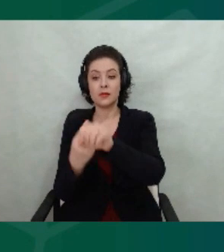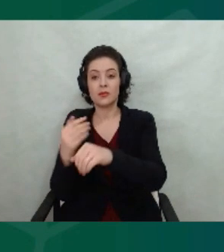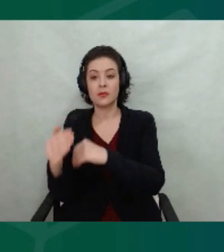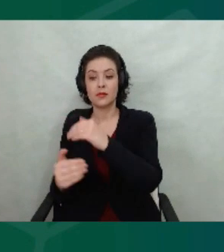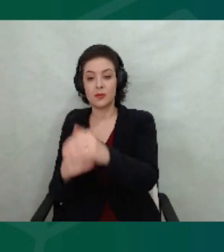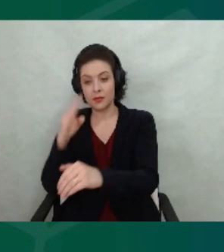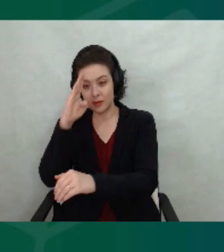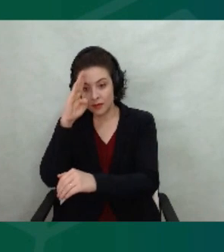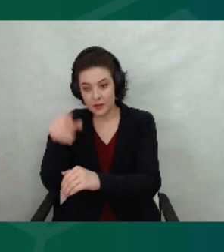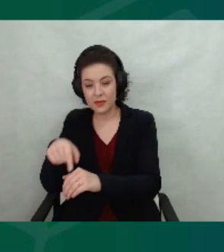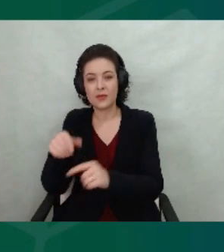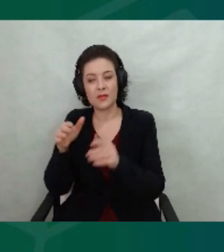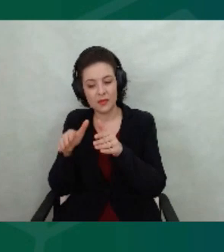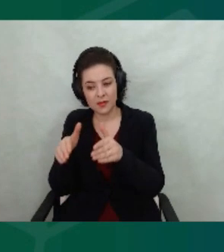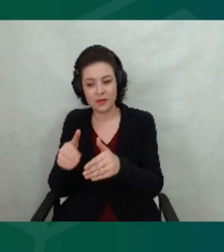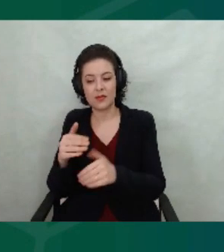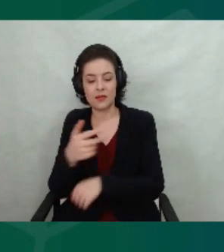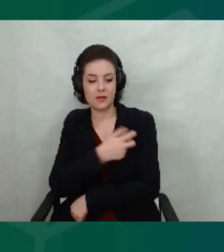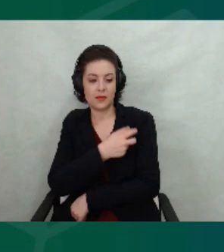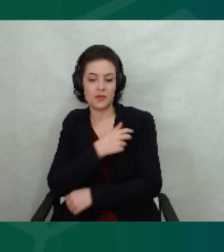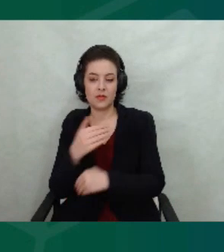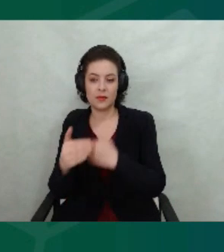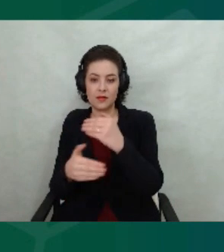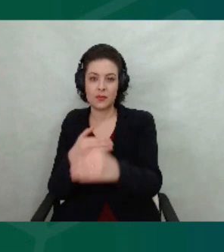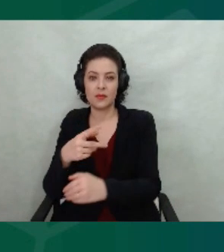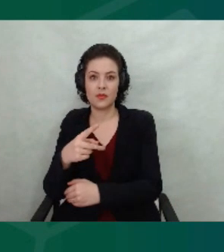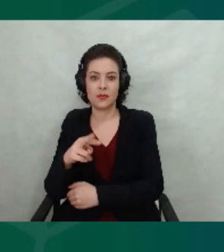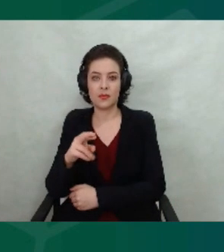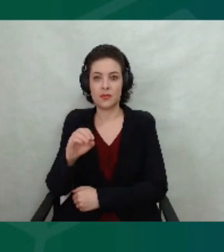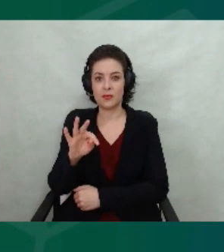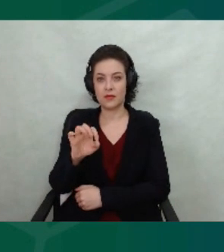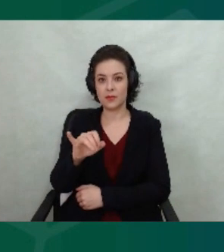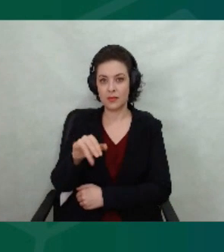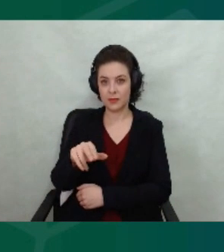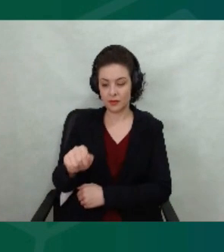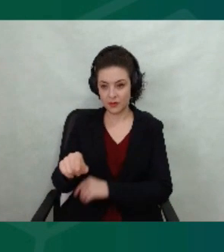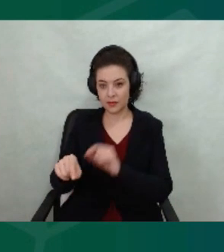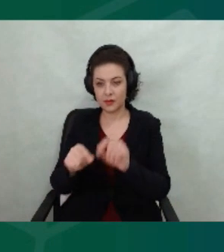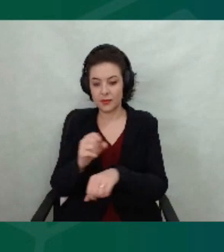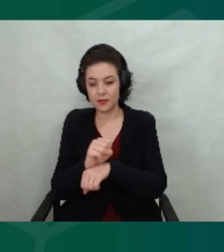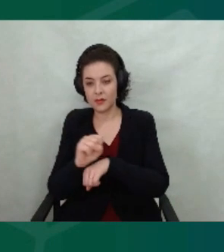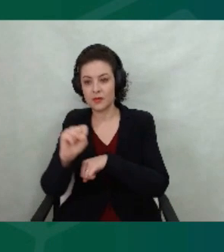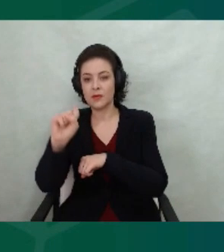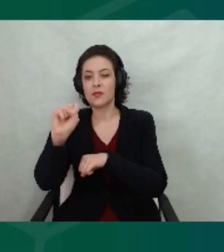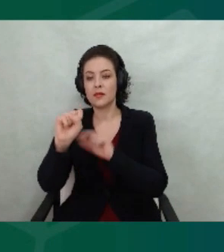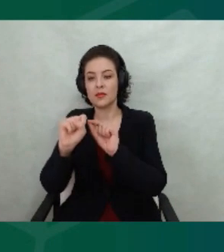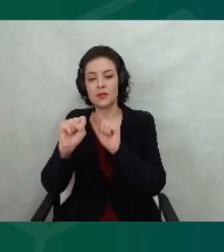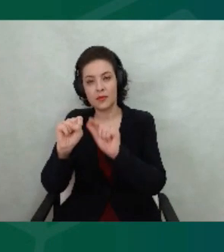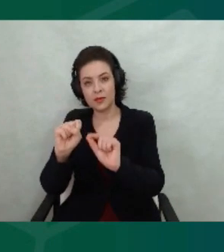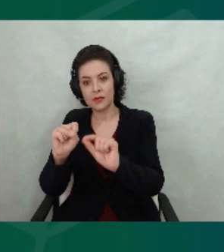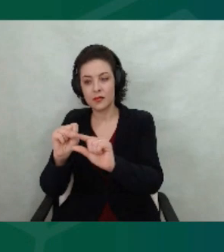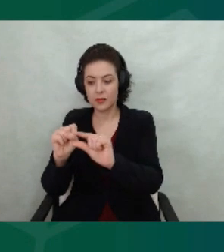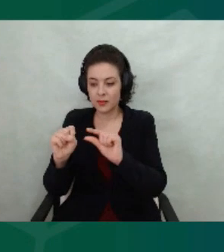vacinas. Por quê? Porque na proteína S da espícula é que ele vai, com a proteína da espícula, ele